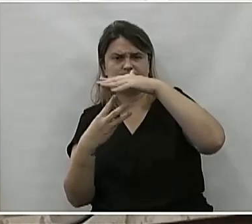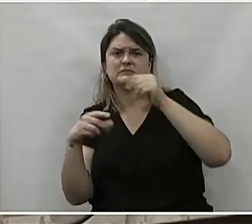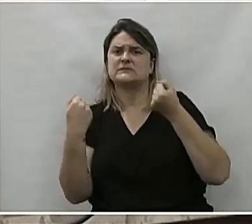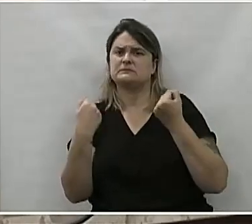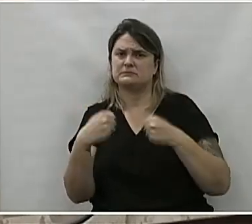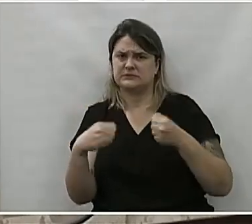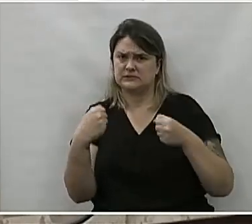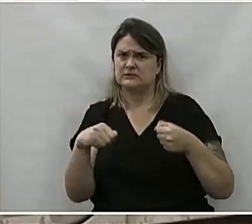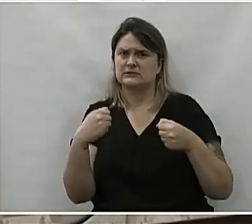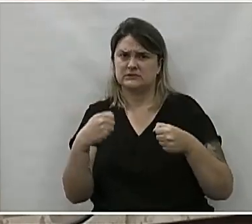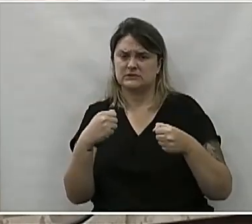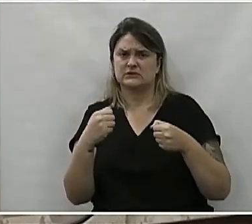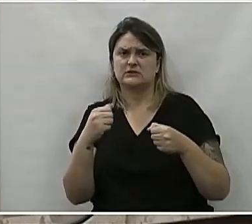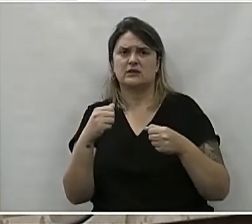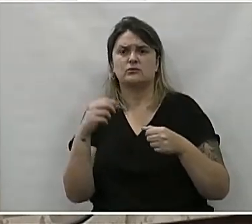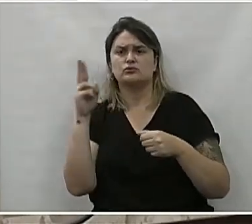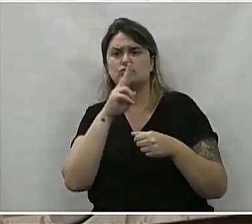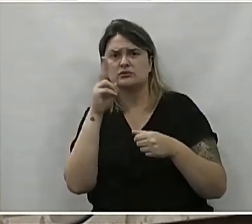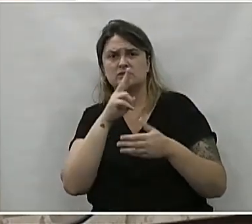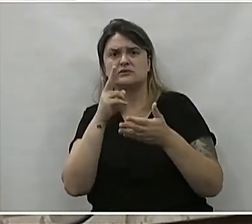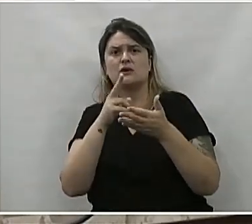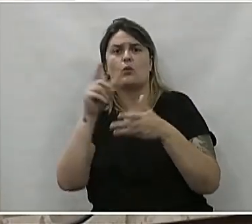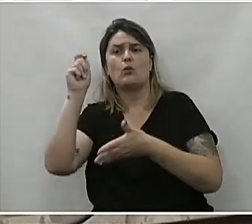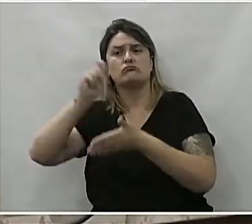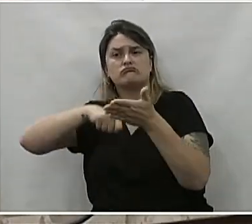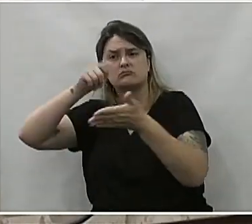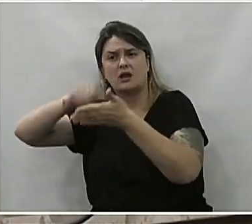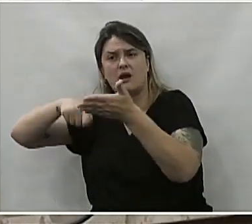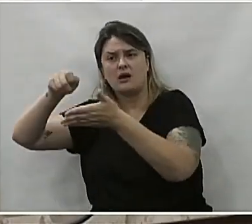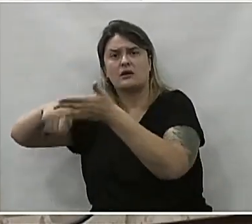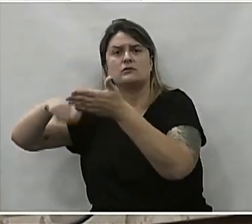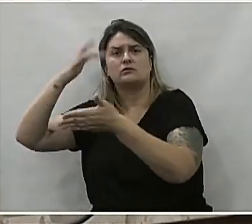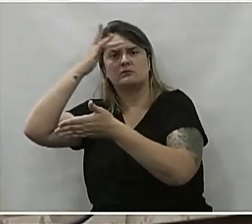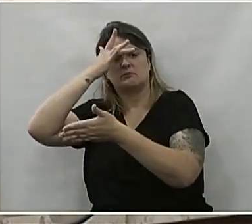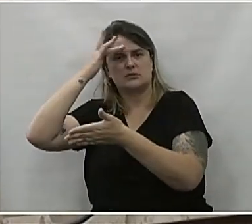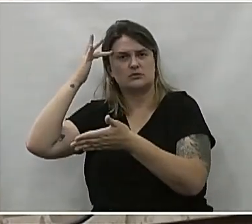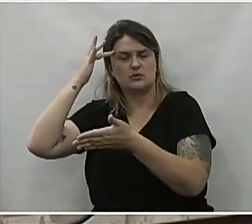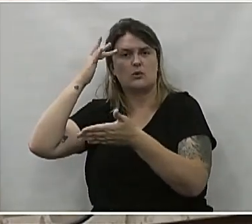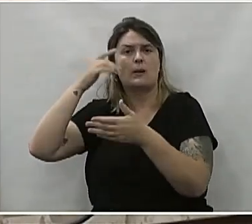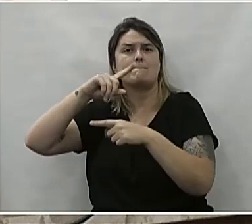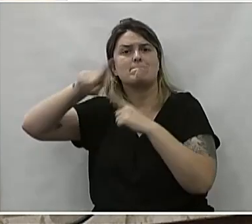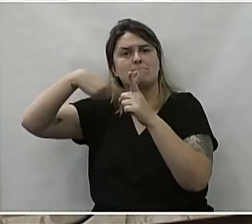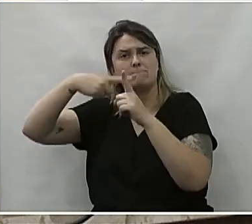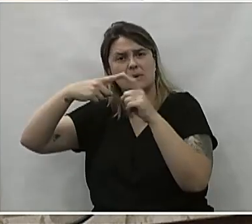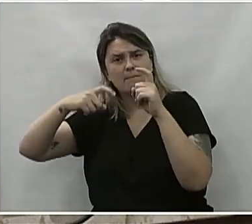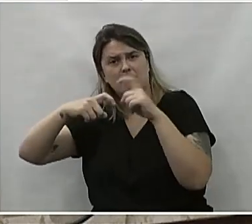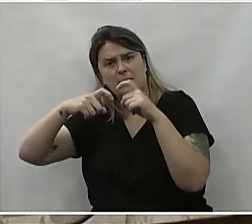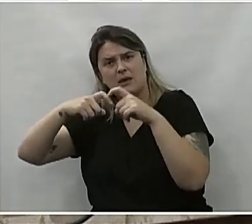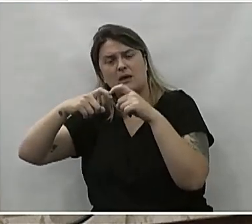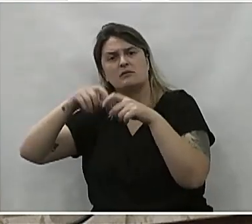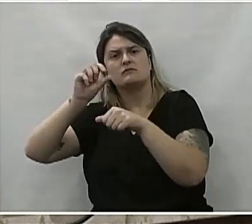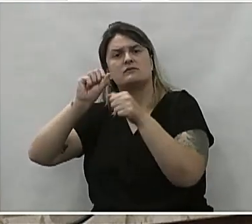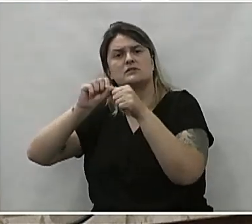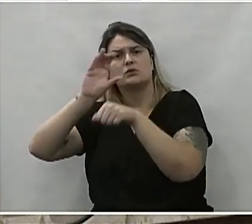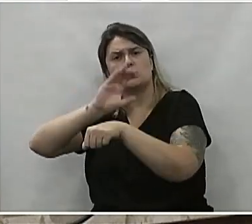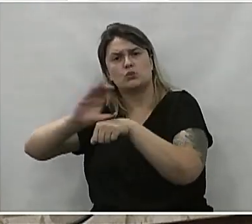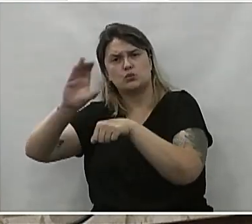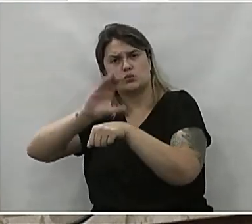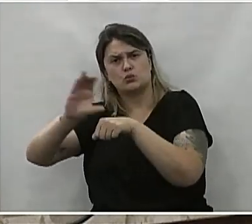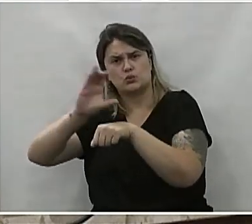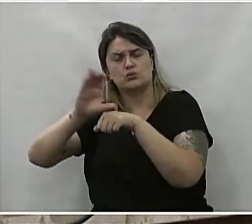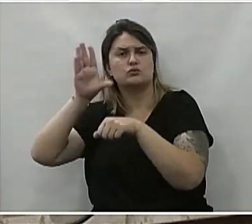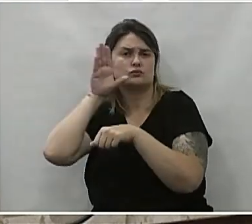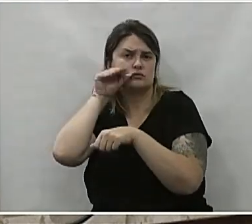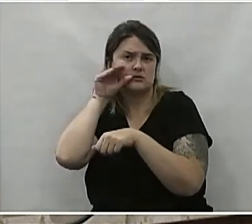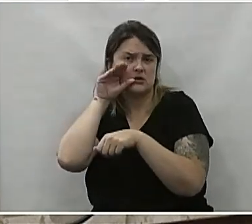Precisa Agilizar Na contratação De pessoal De médicos Capacitar Principalmente